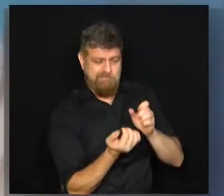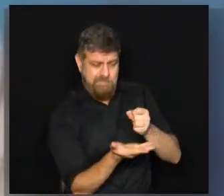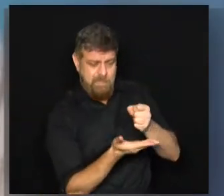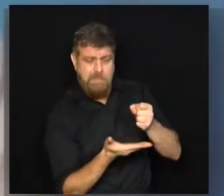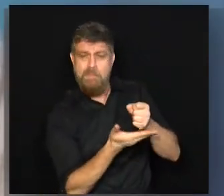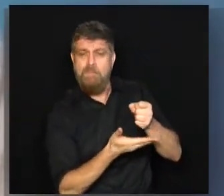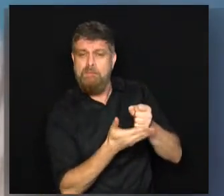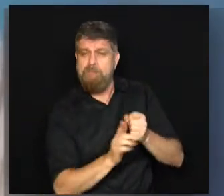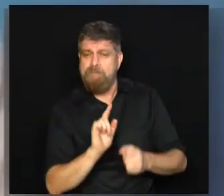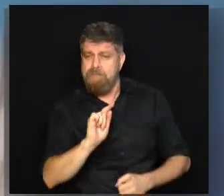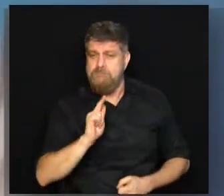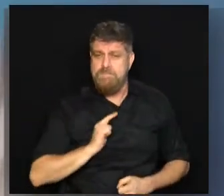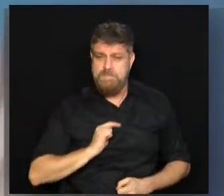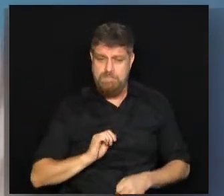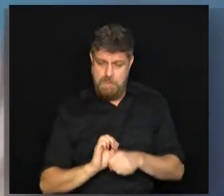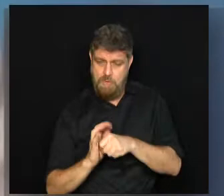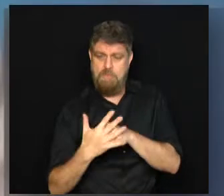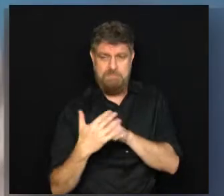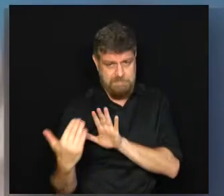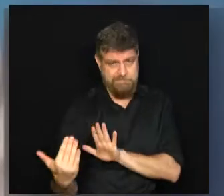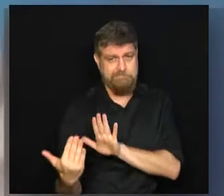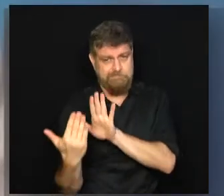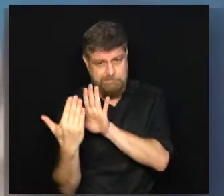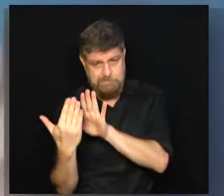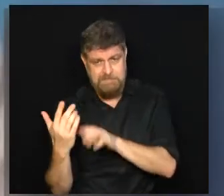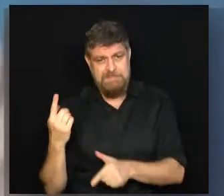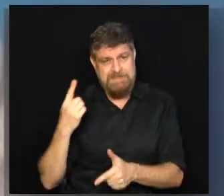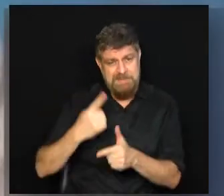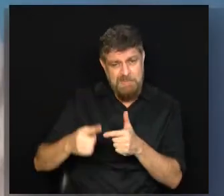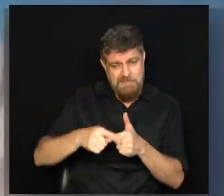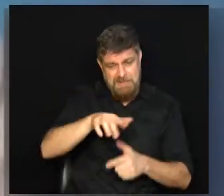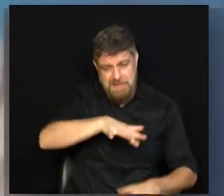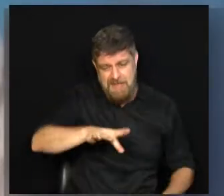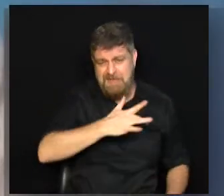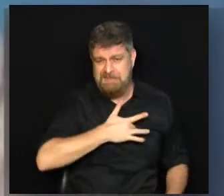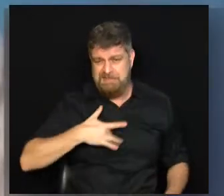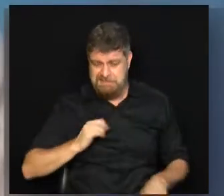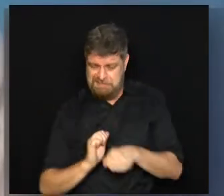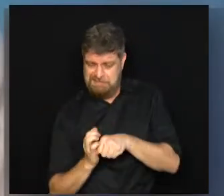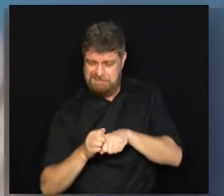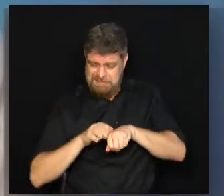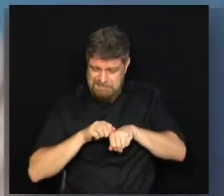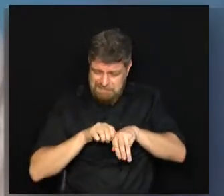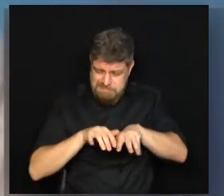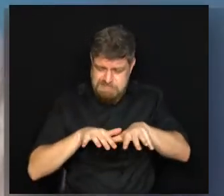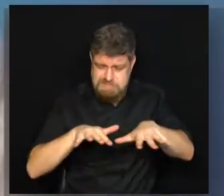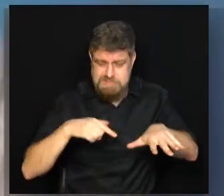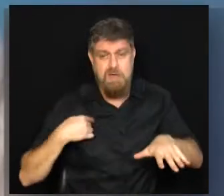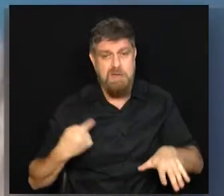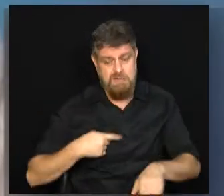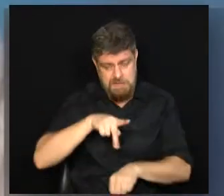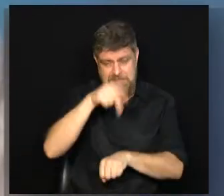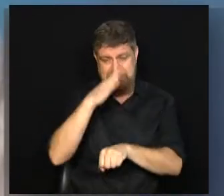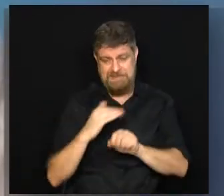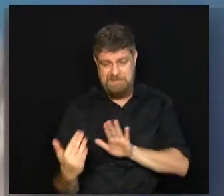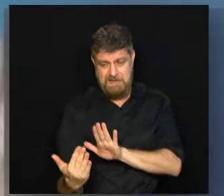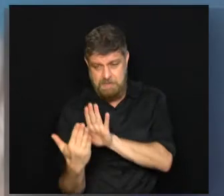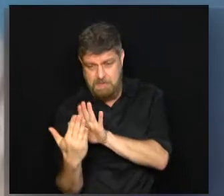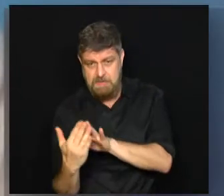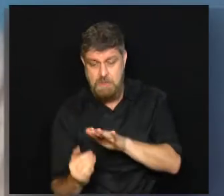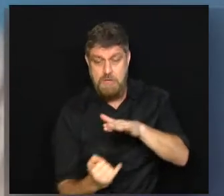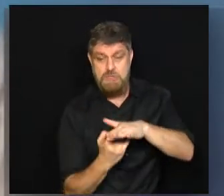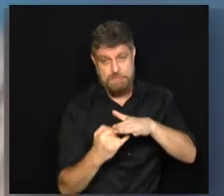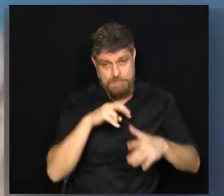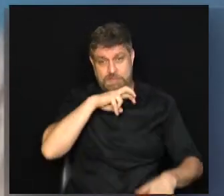né, para o enfrentamento à crise pandêmica e sanitária que nós enfrentamos no país, esses